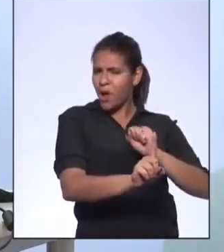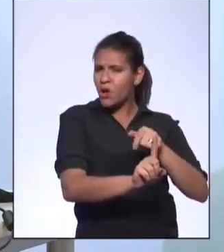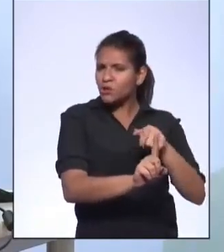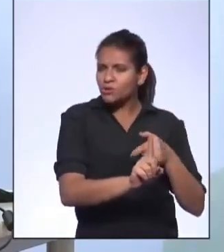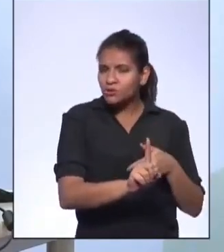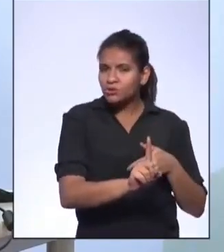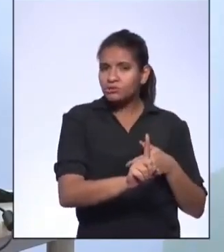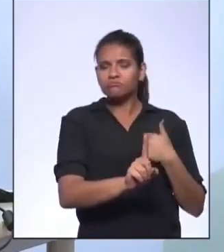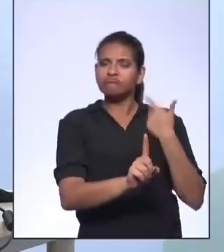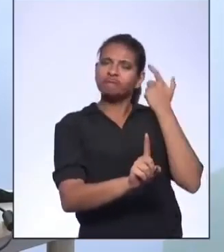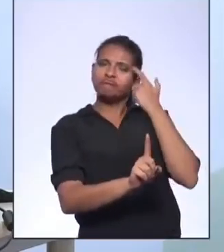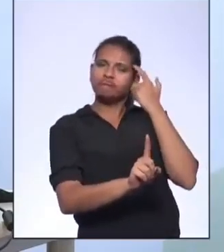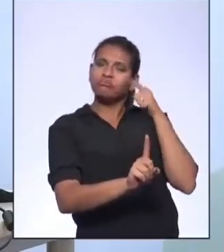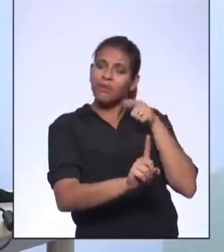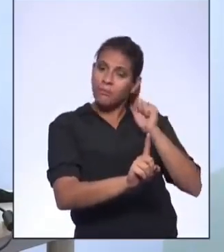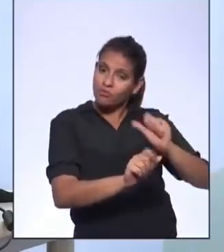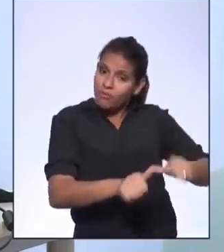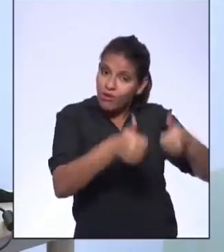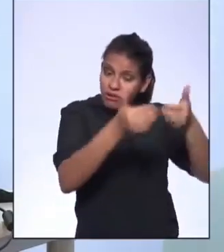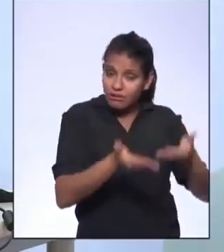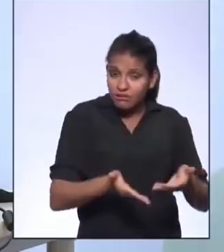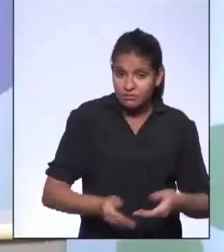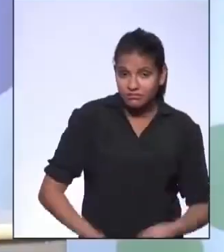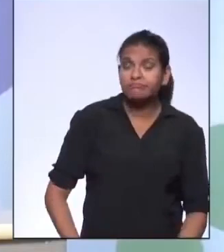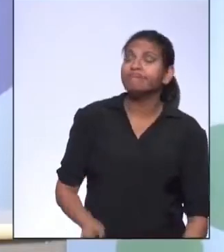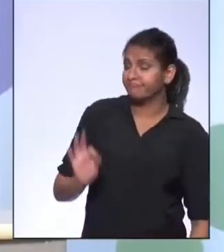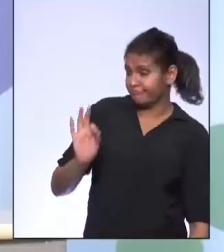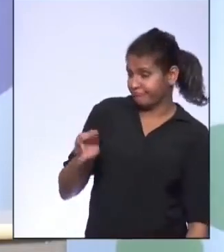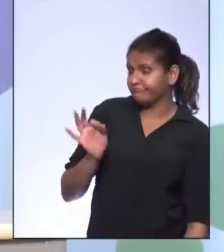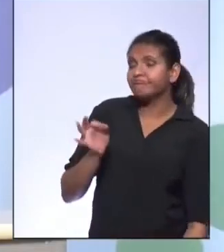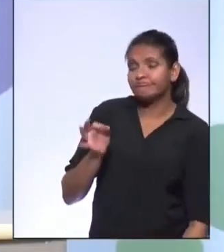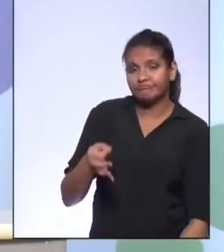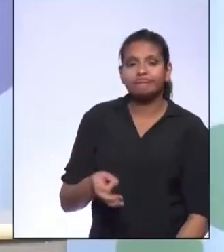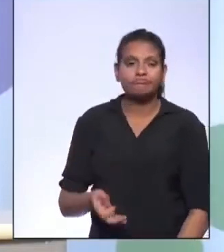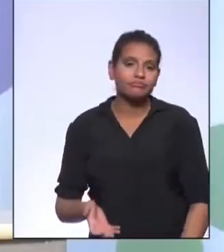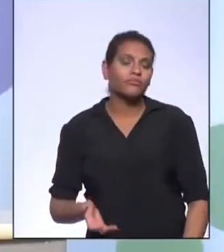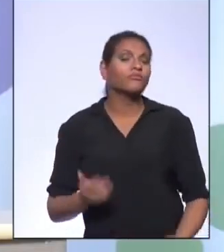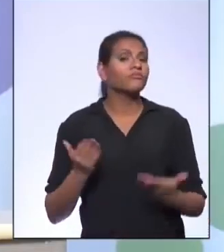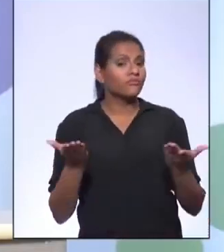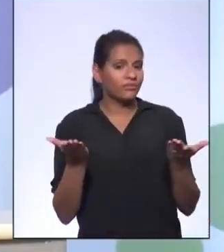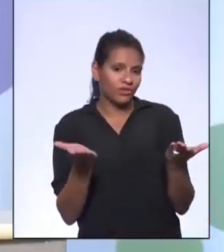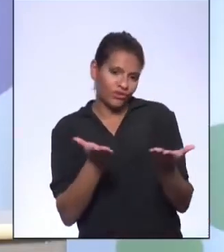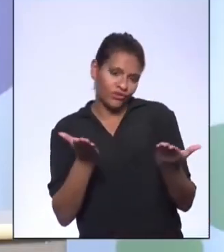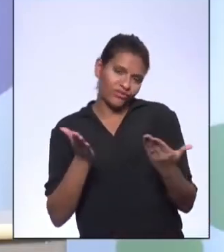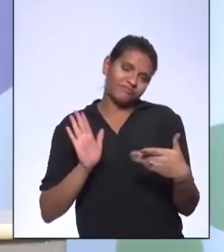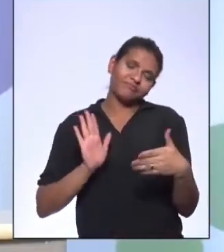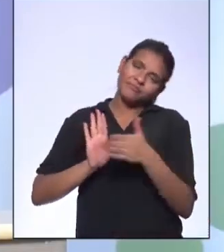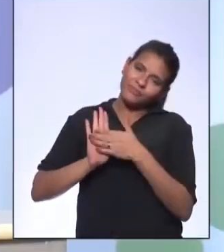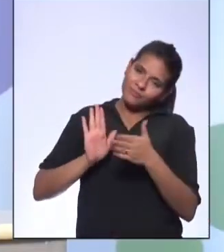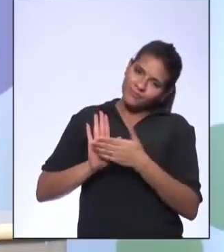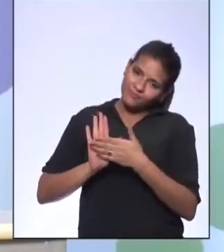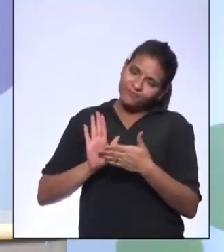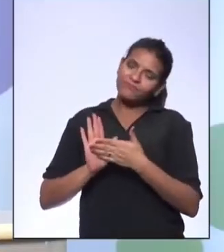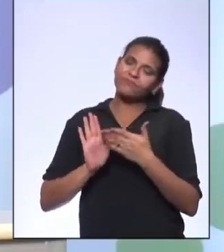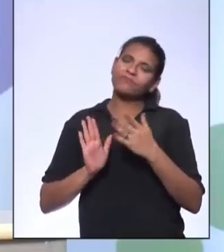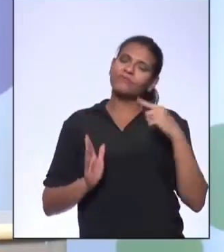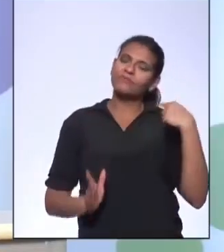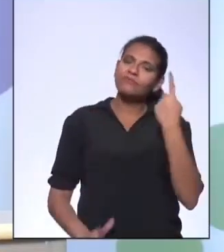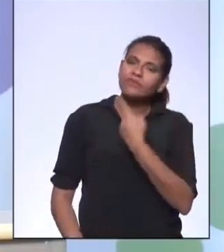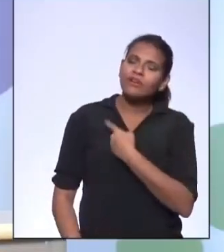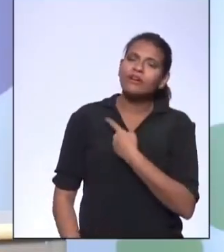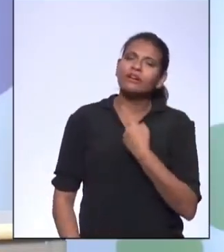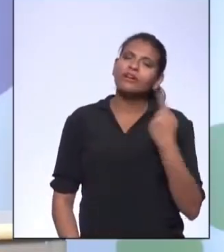pensamento crítico para que melhorem as coisas, né? Exatamente. Então, essa proposta, né, essa reflexão